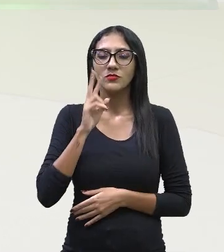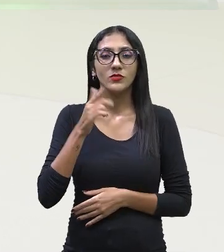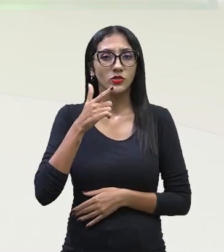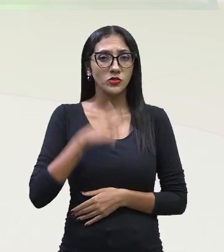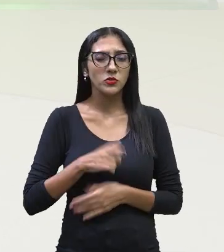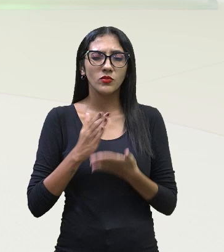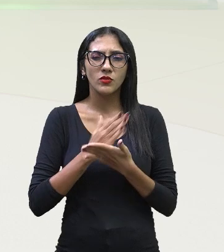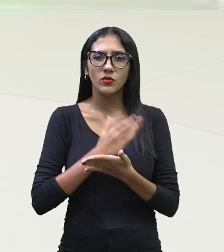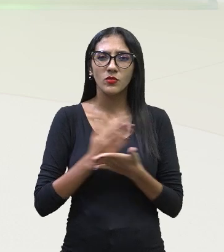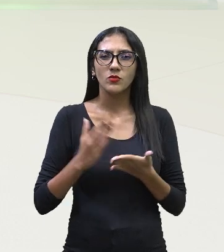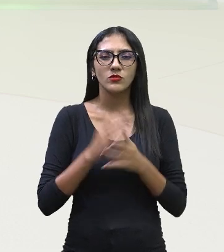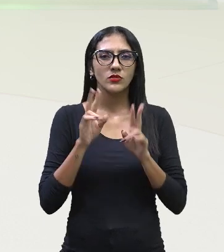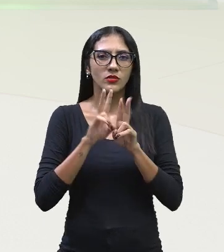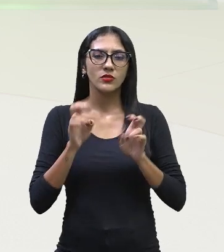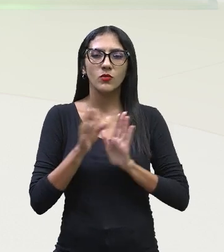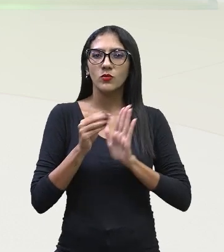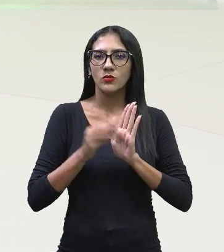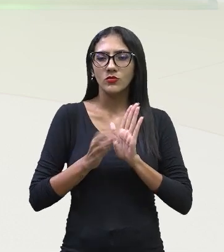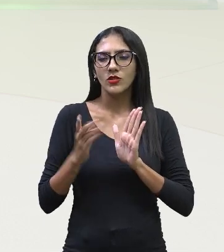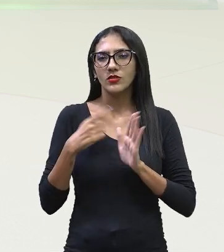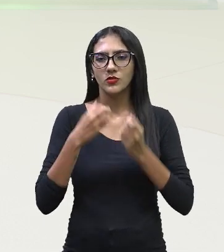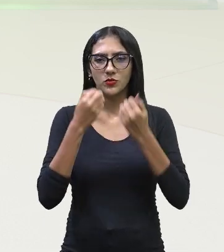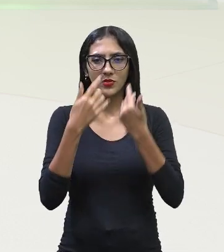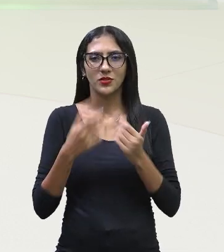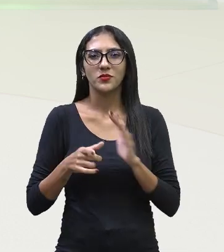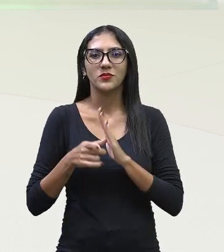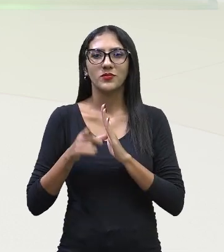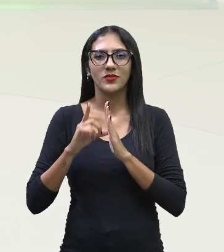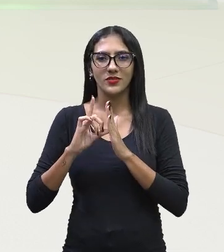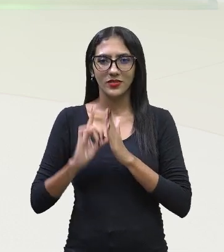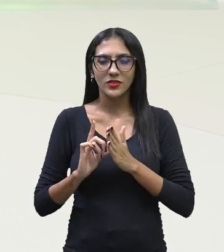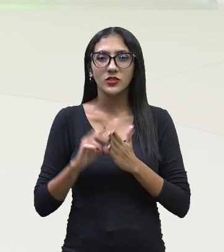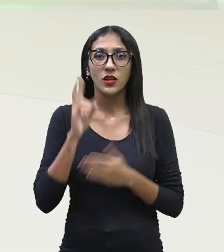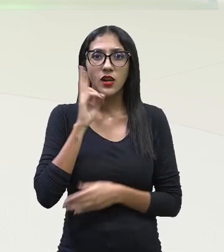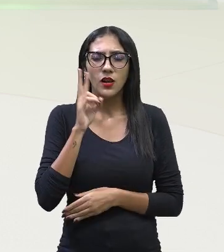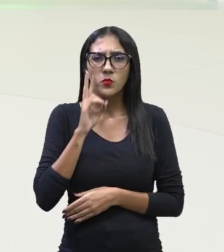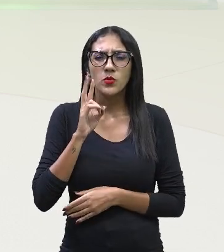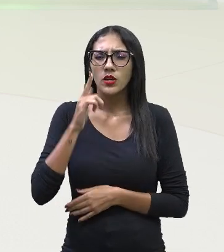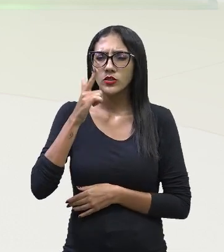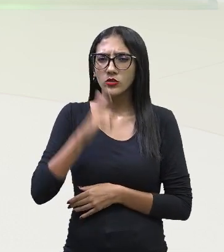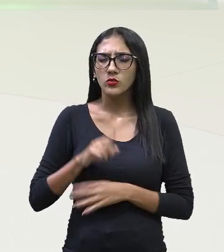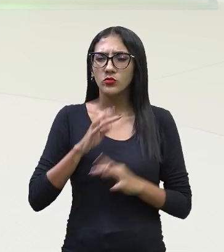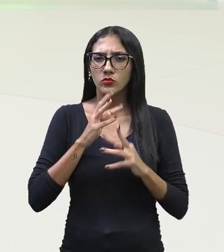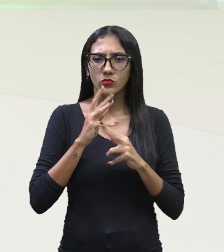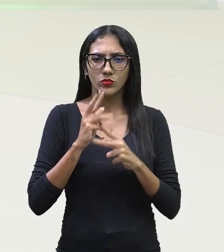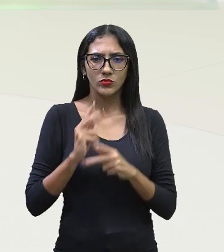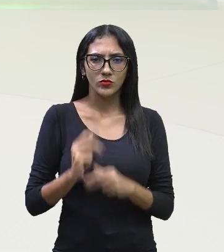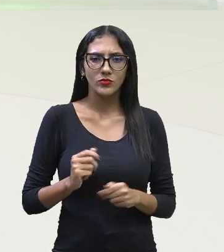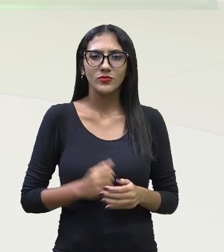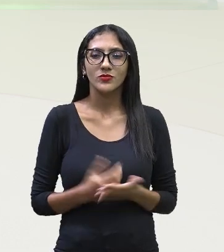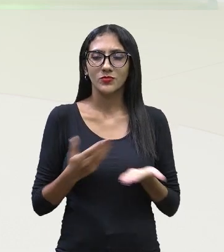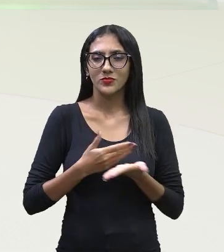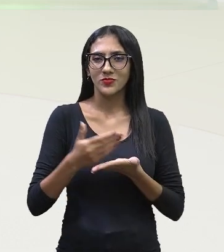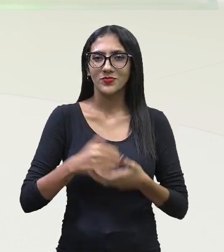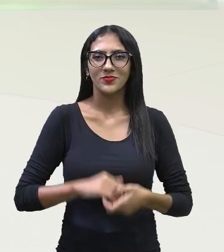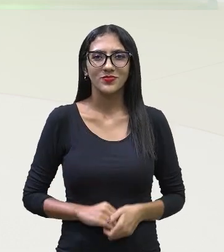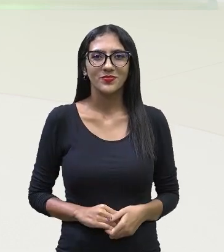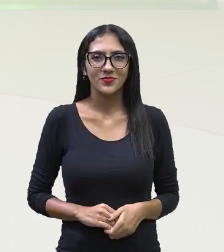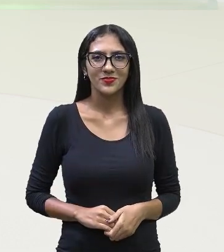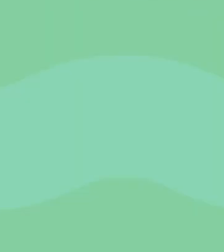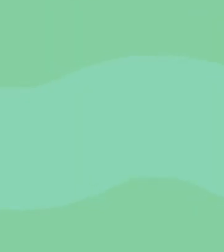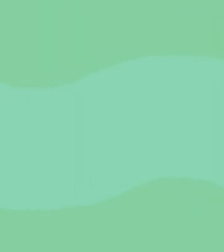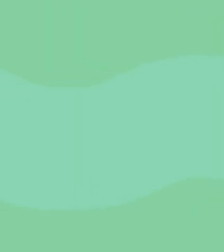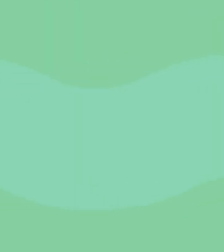pouquinho todos os assuntos que já foram tratados, né? Reforçar todos esses assuntos. Vamos para a revisão.